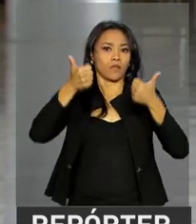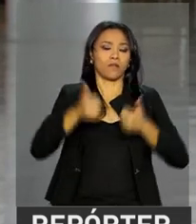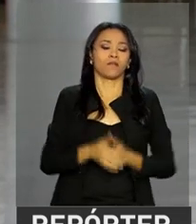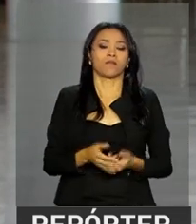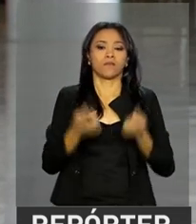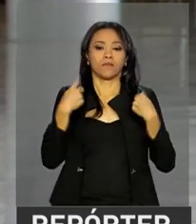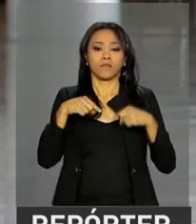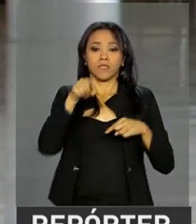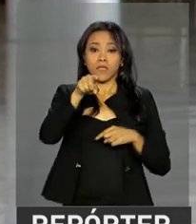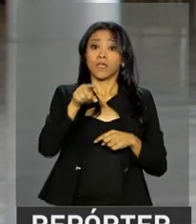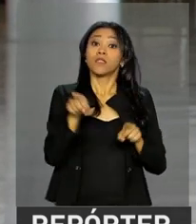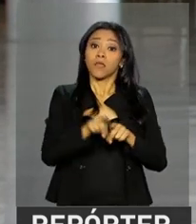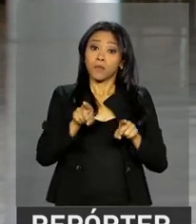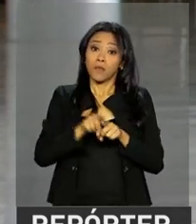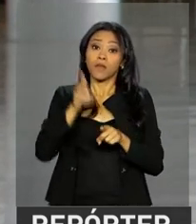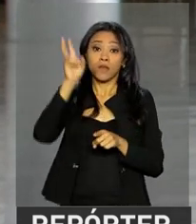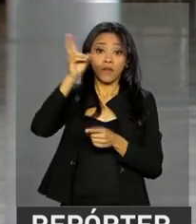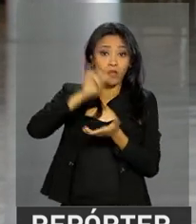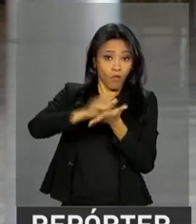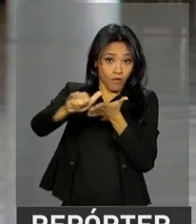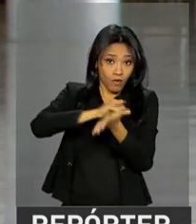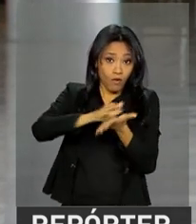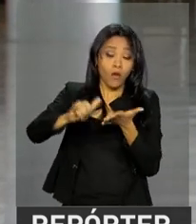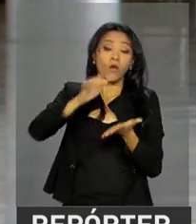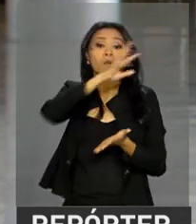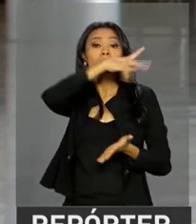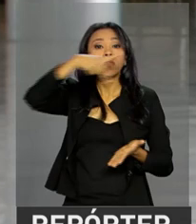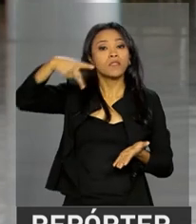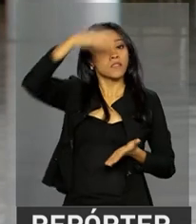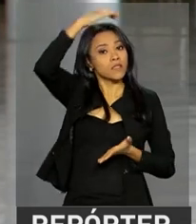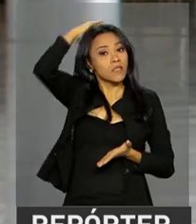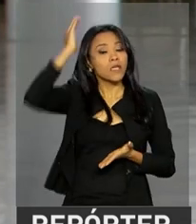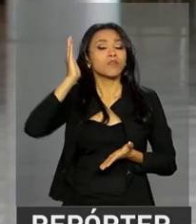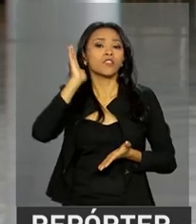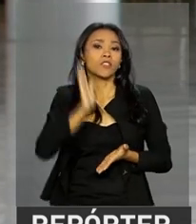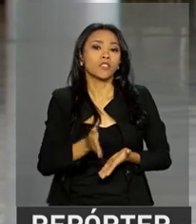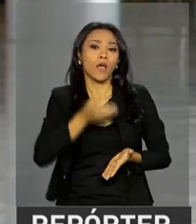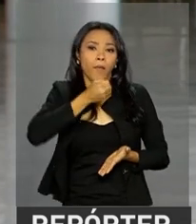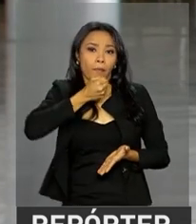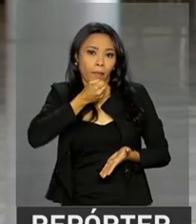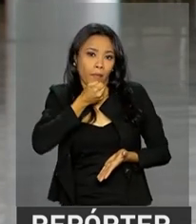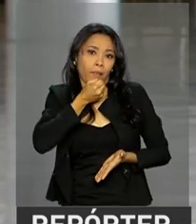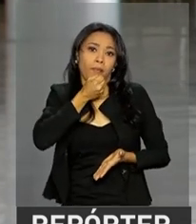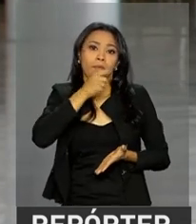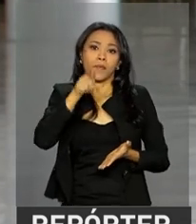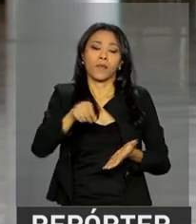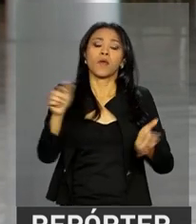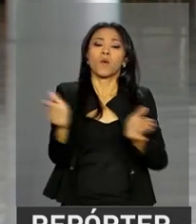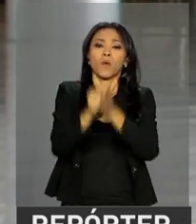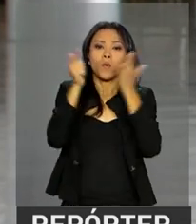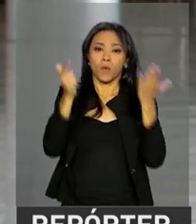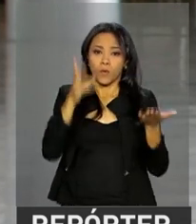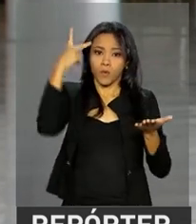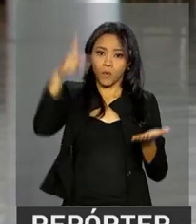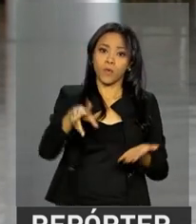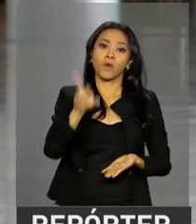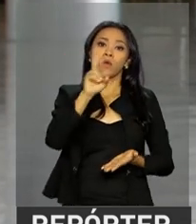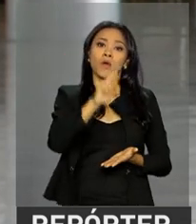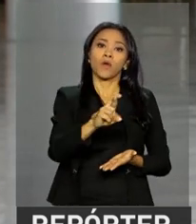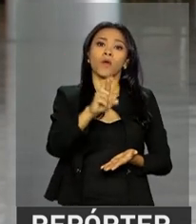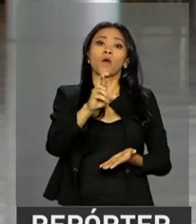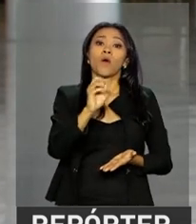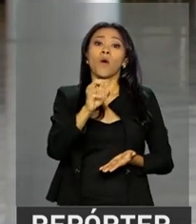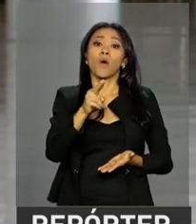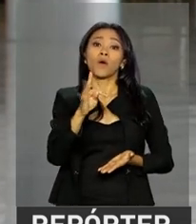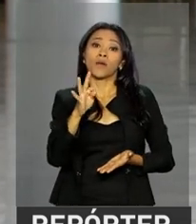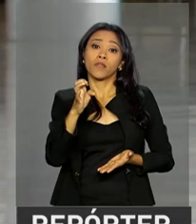Ainda em Nova York, o presidente Michel Temer concedeu uma entrevista à agência de notícia Reuters. Michel Temer falou sobre a